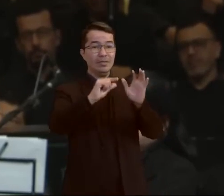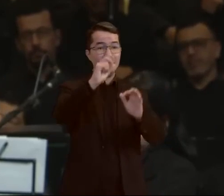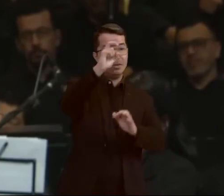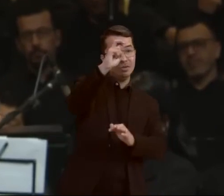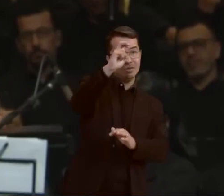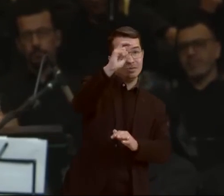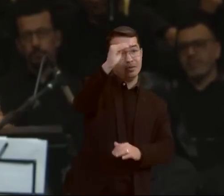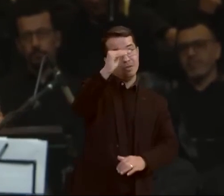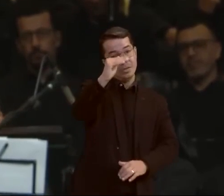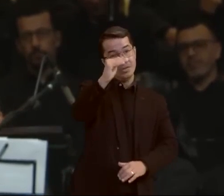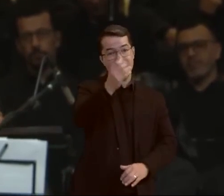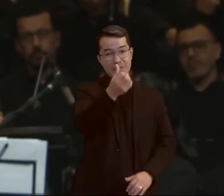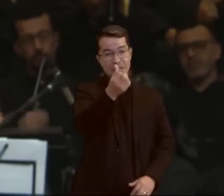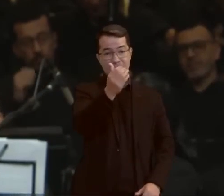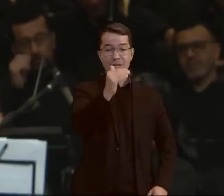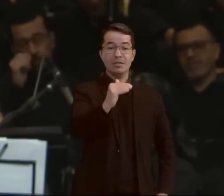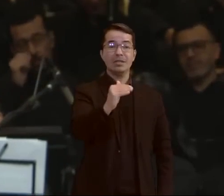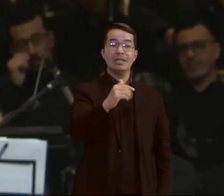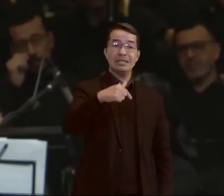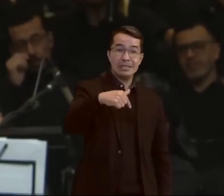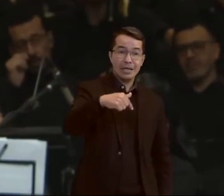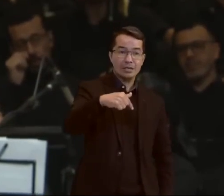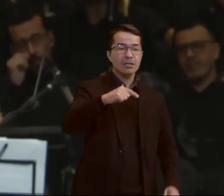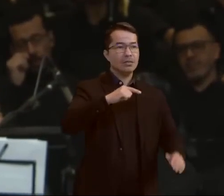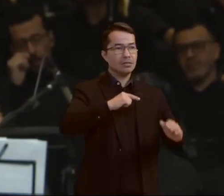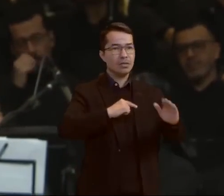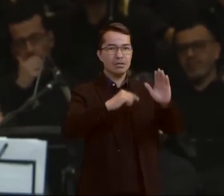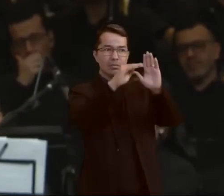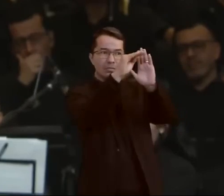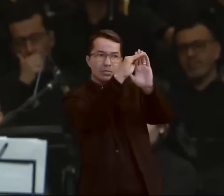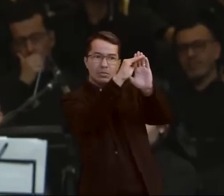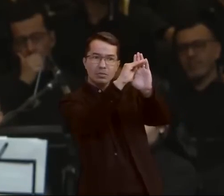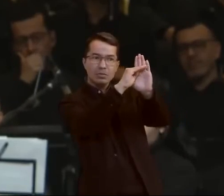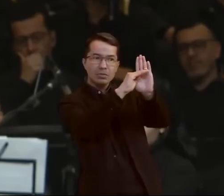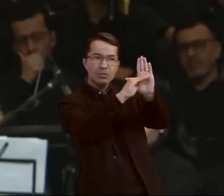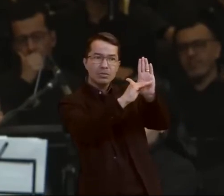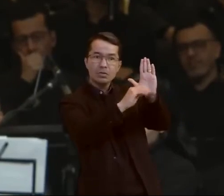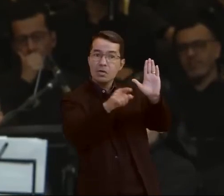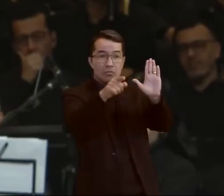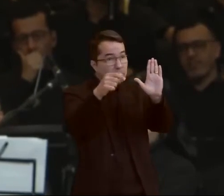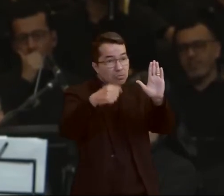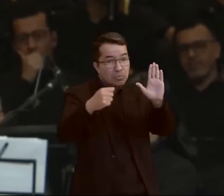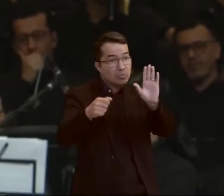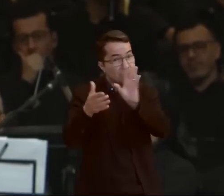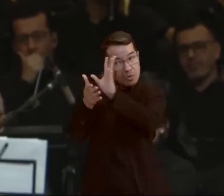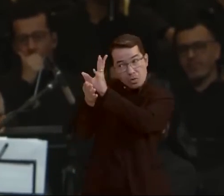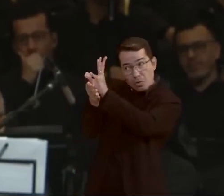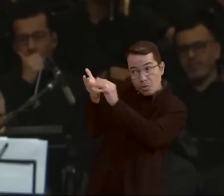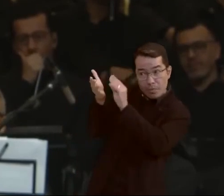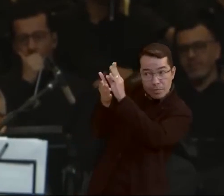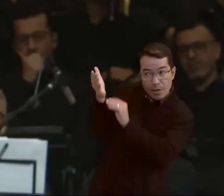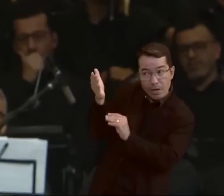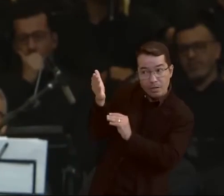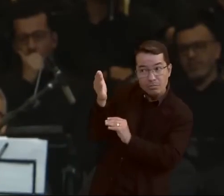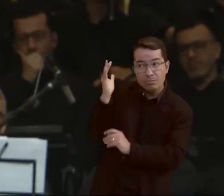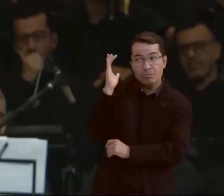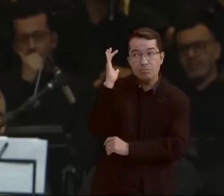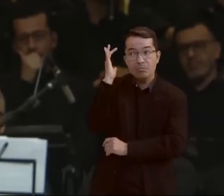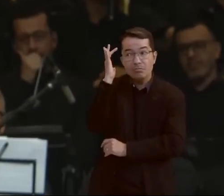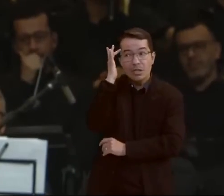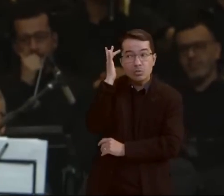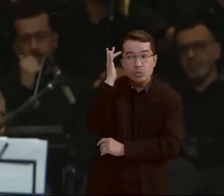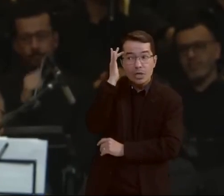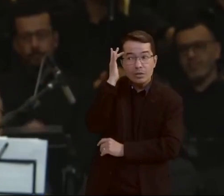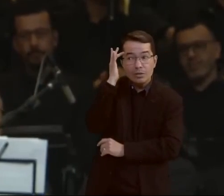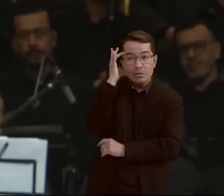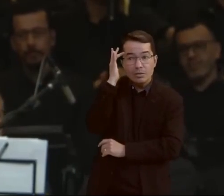básica de qualidades que você tem que buscar para ser uma pessoa minimamente madura.